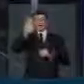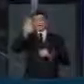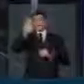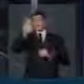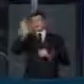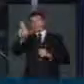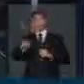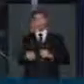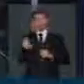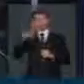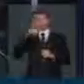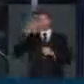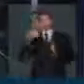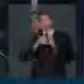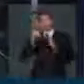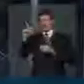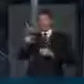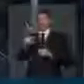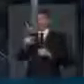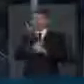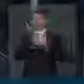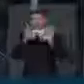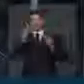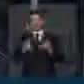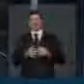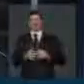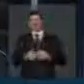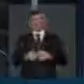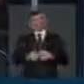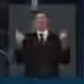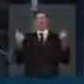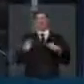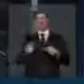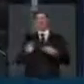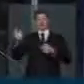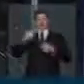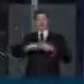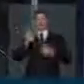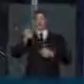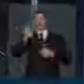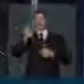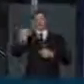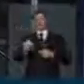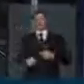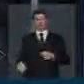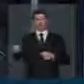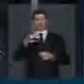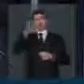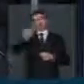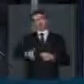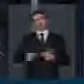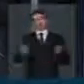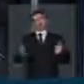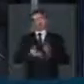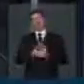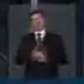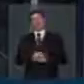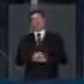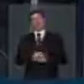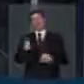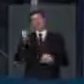na sabatina do Senado ficou claro. Ele é contra, inclusive, o ressarcimento do SUS, é o novo diretor